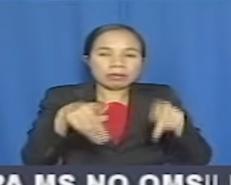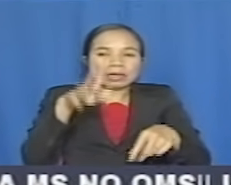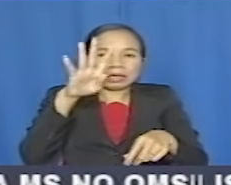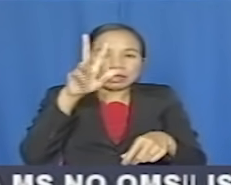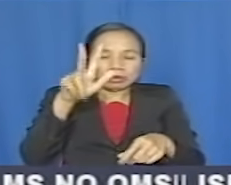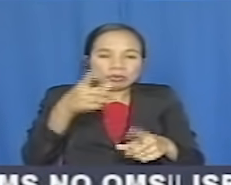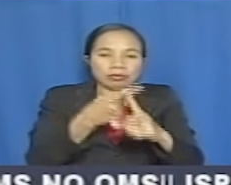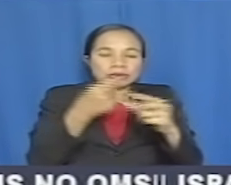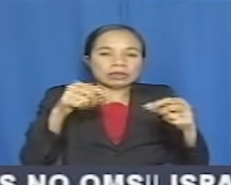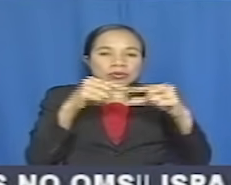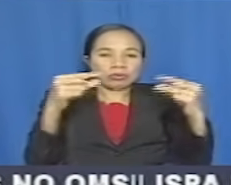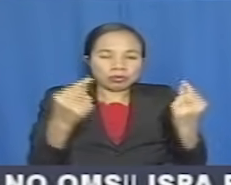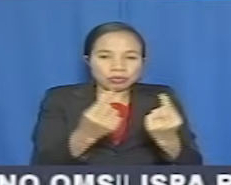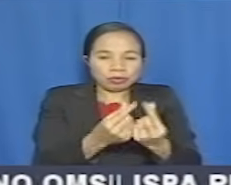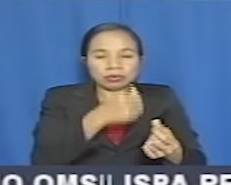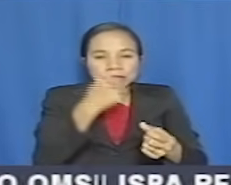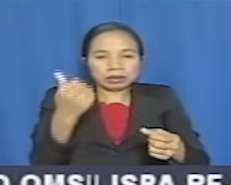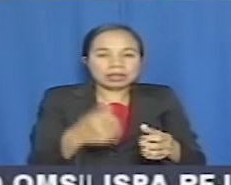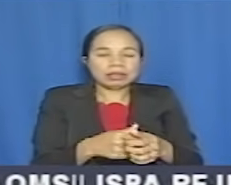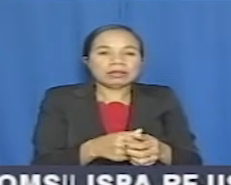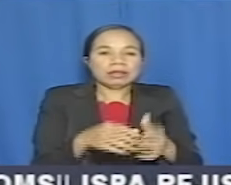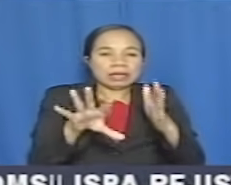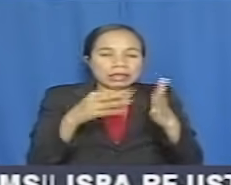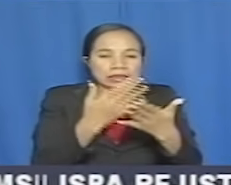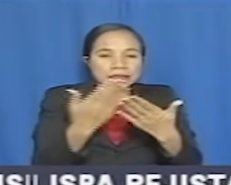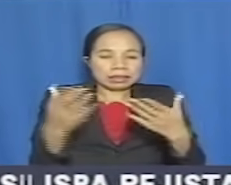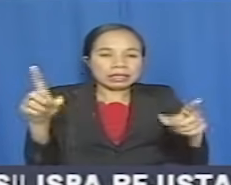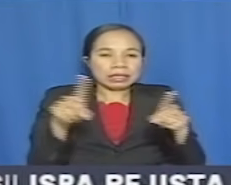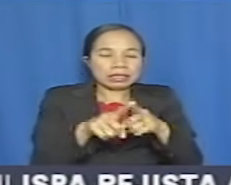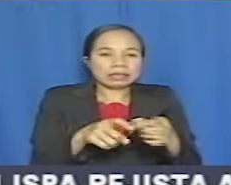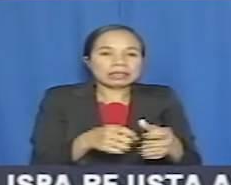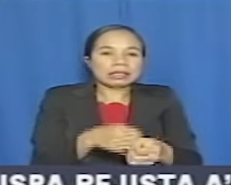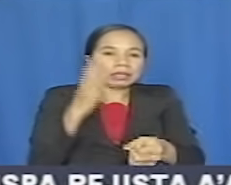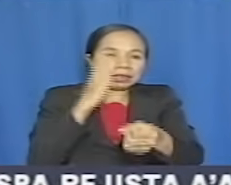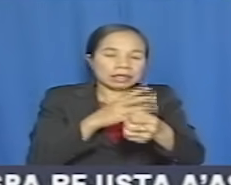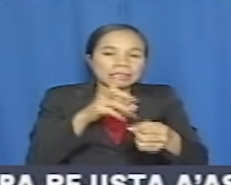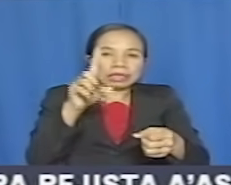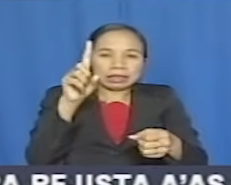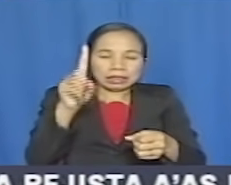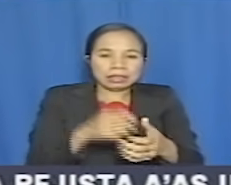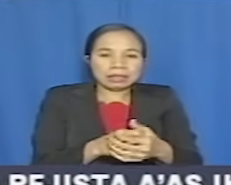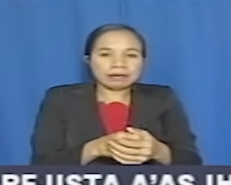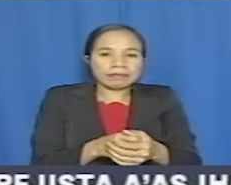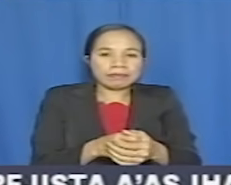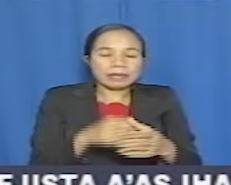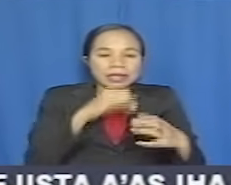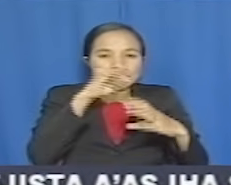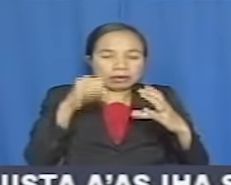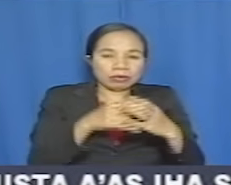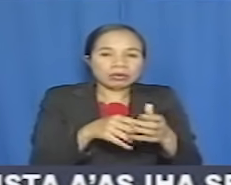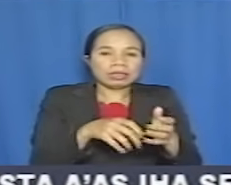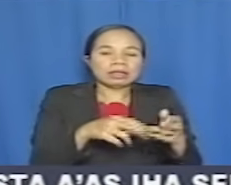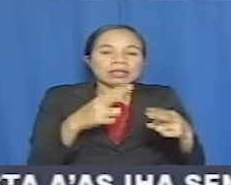arte marciais balon. No consegue retang sasang croat hanesan samurai ida. Sabit ida, inclui